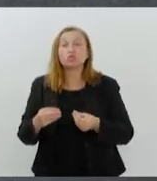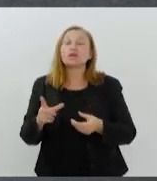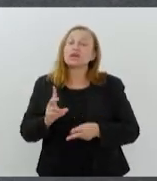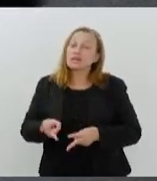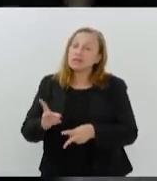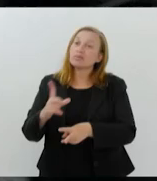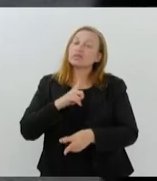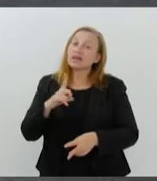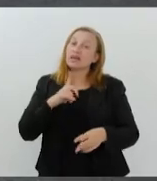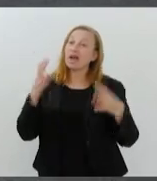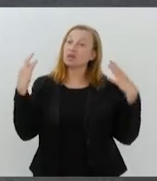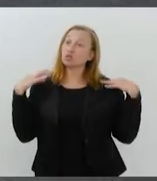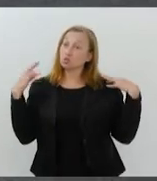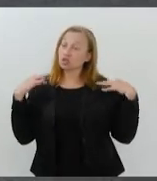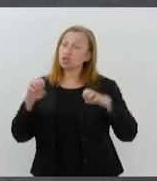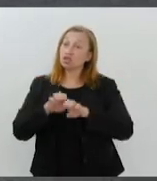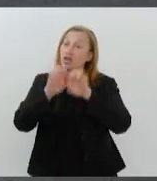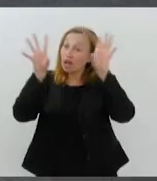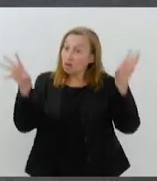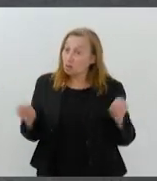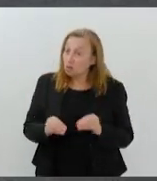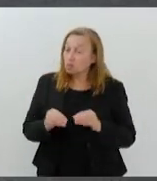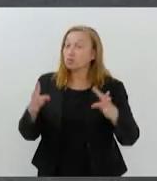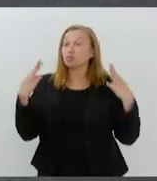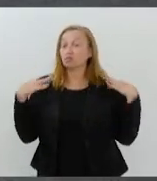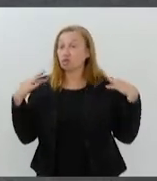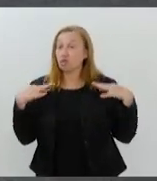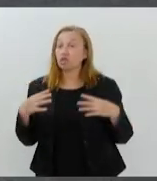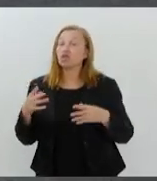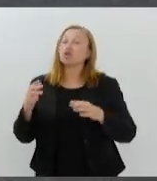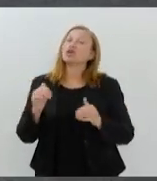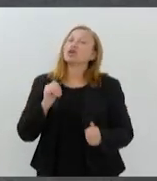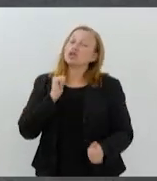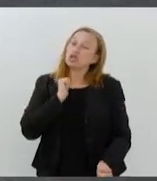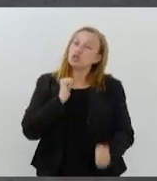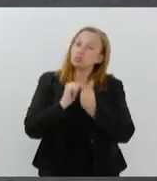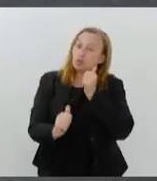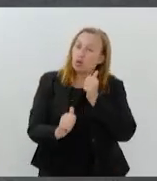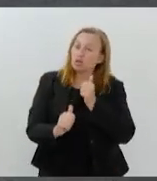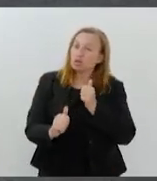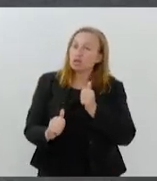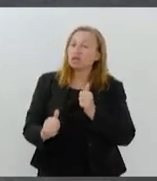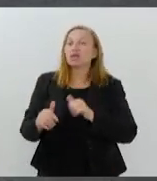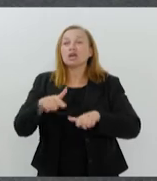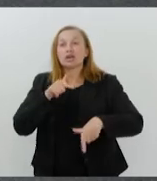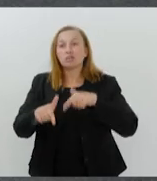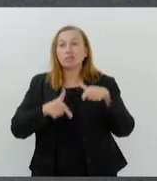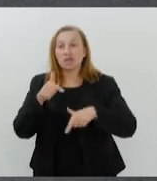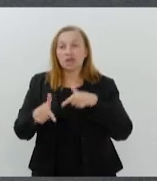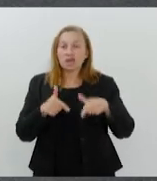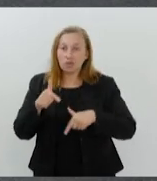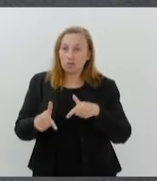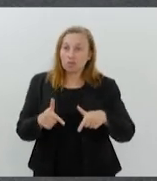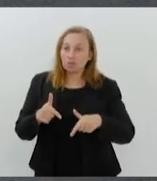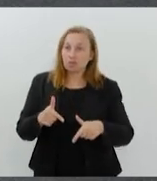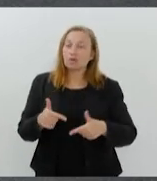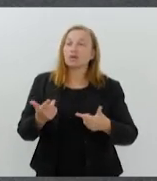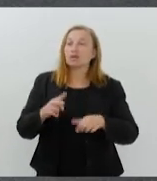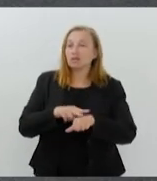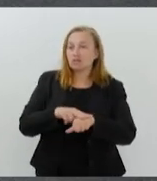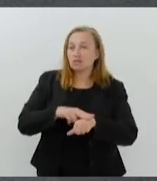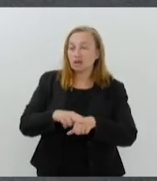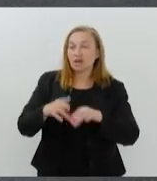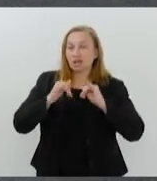turismo, ecoturismo, esporte, empregos verdes decorrentes dessas atividades. Essa é a